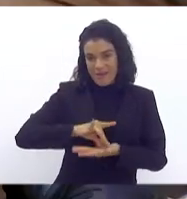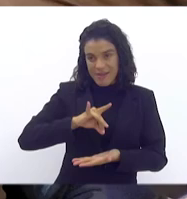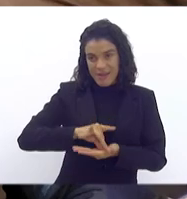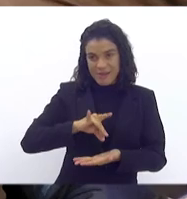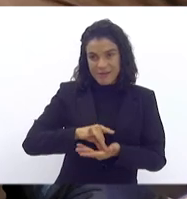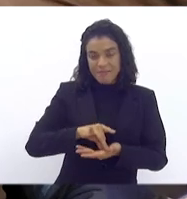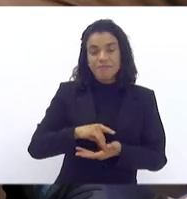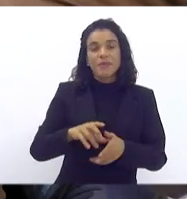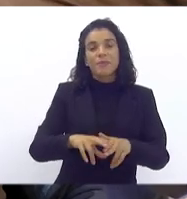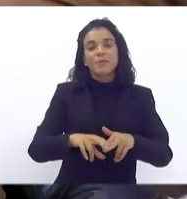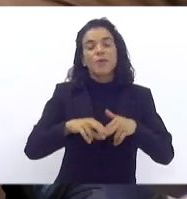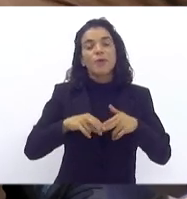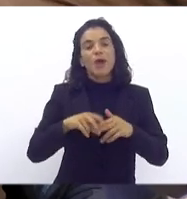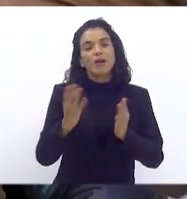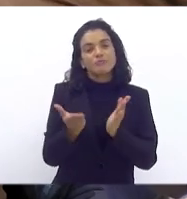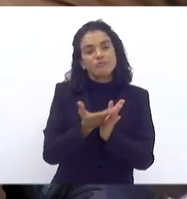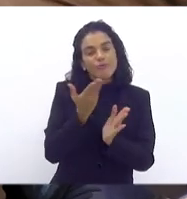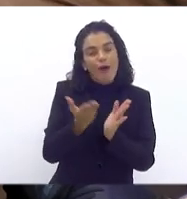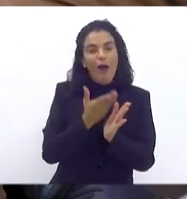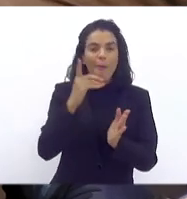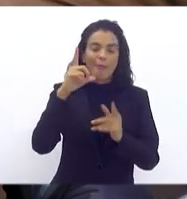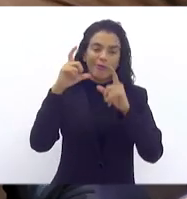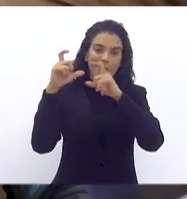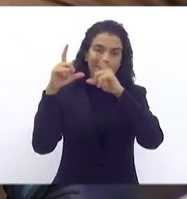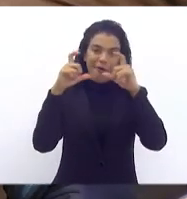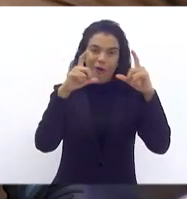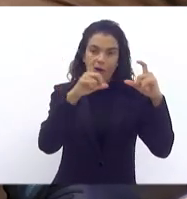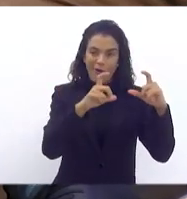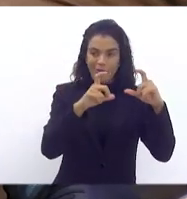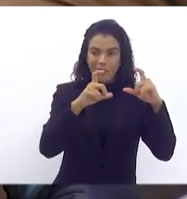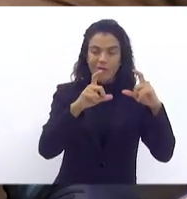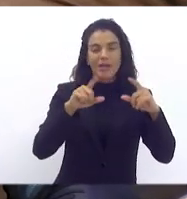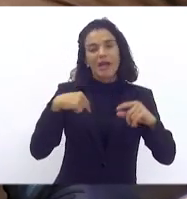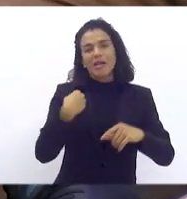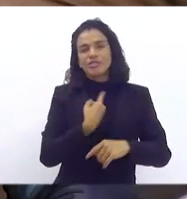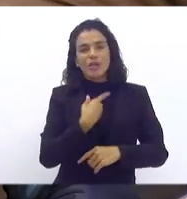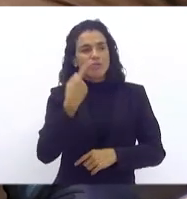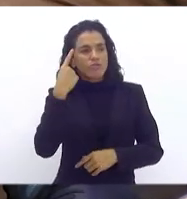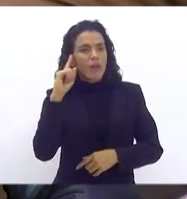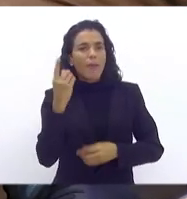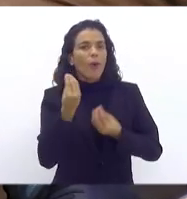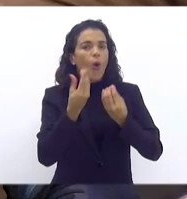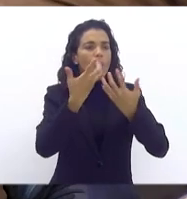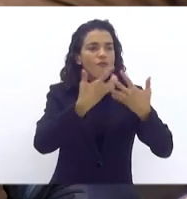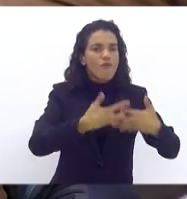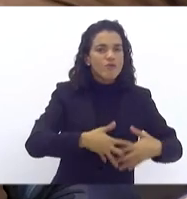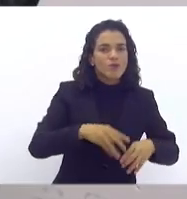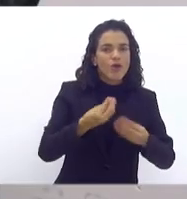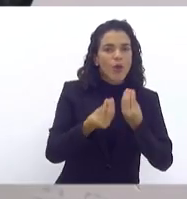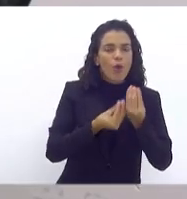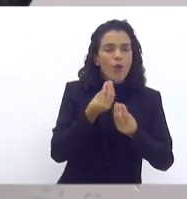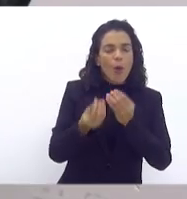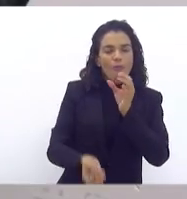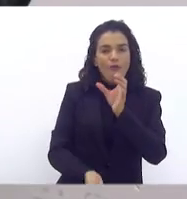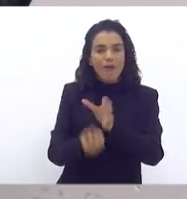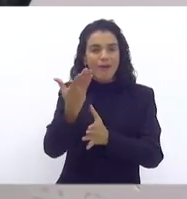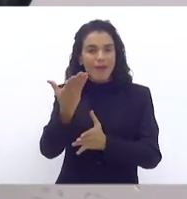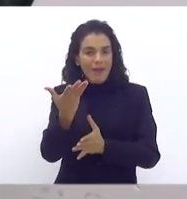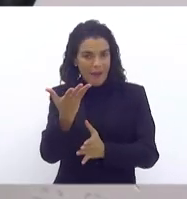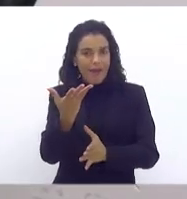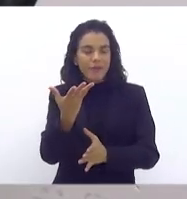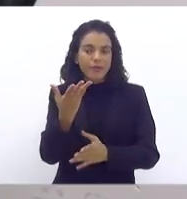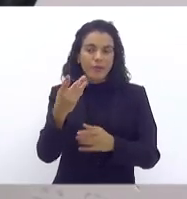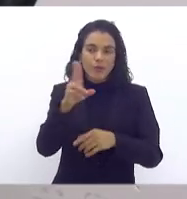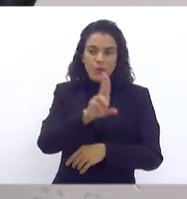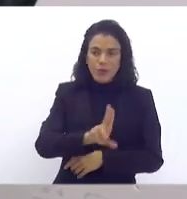partir desse álbum de fotografia que a gente sequer sabe como foi eh criado como foi